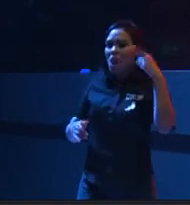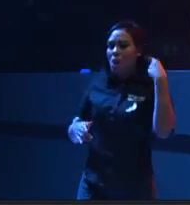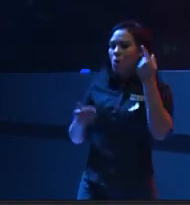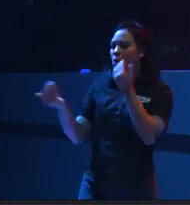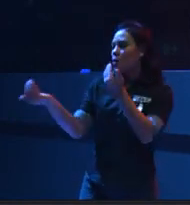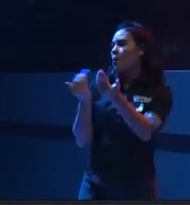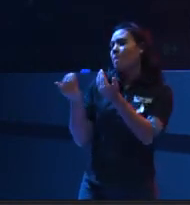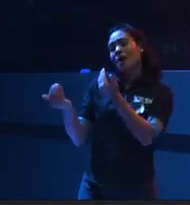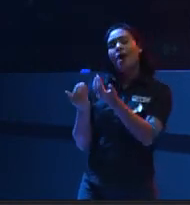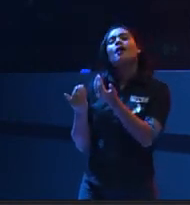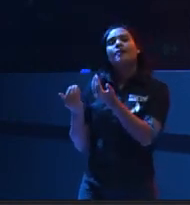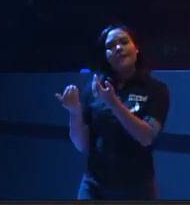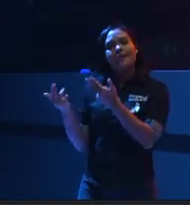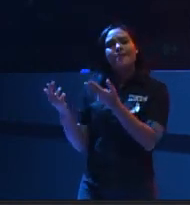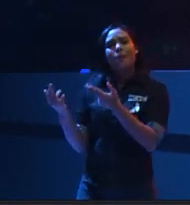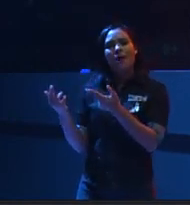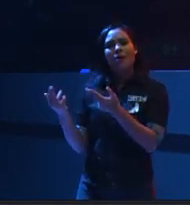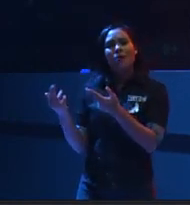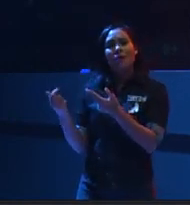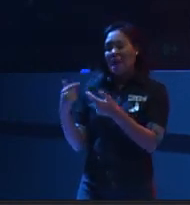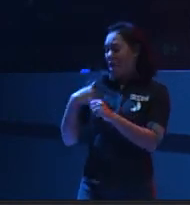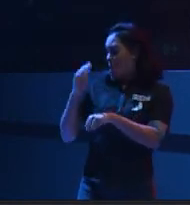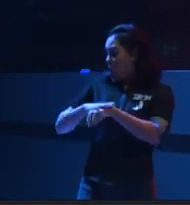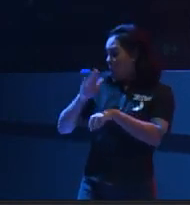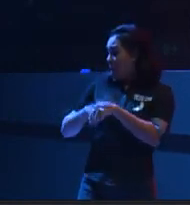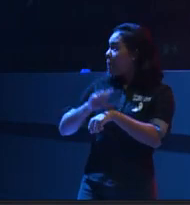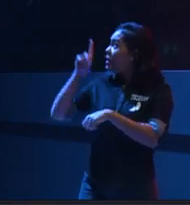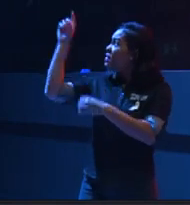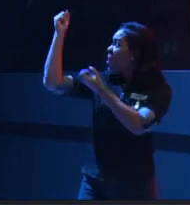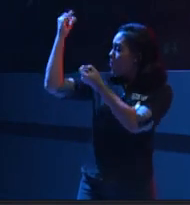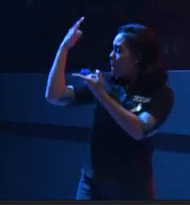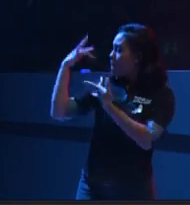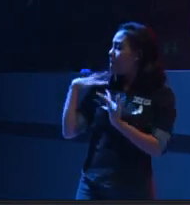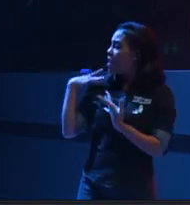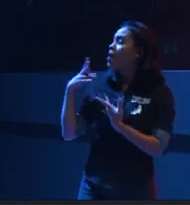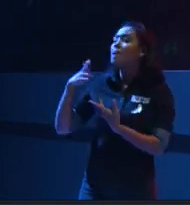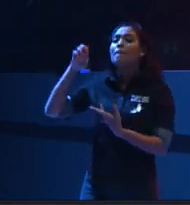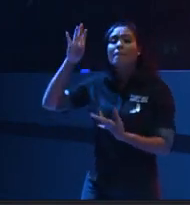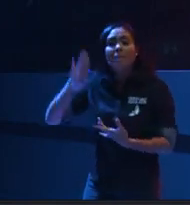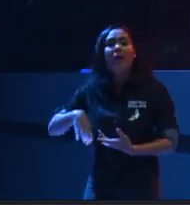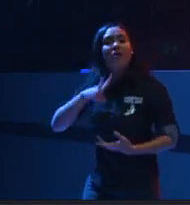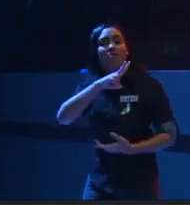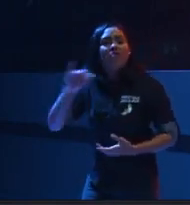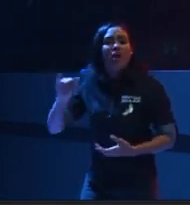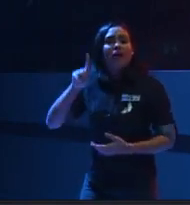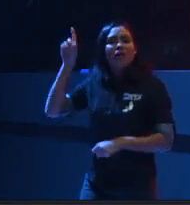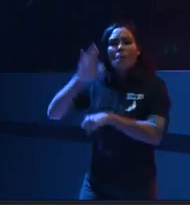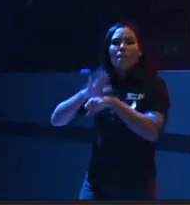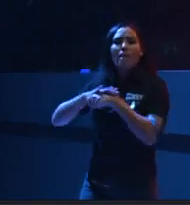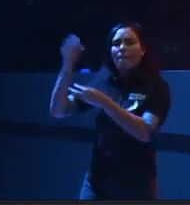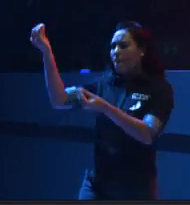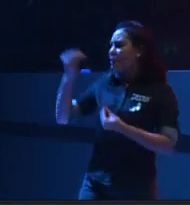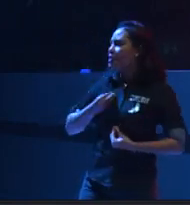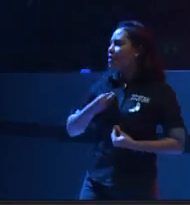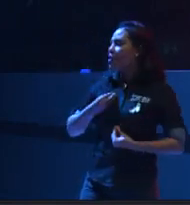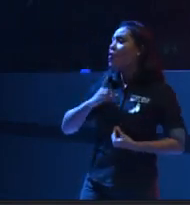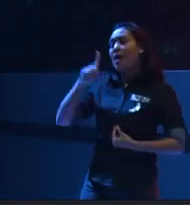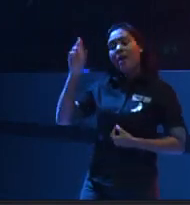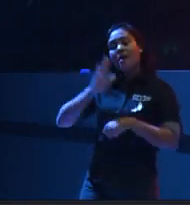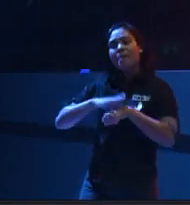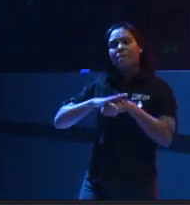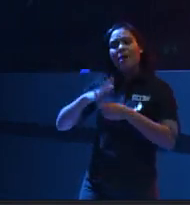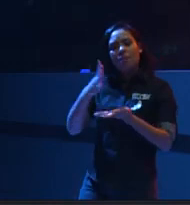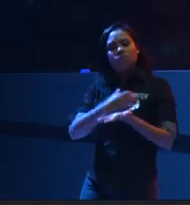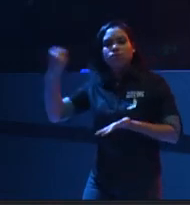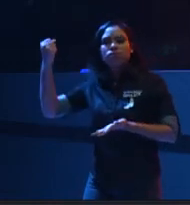Aventura receberia eu o bem de Deus e normal ele me deu e me tomou bendito seja o nome